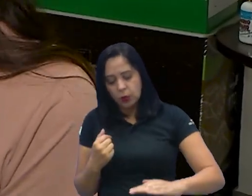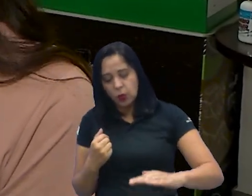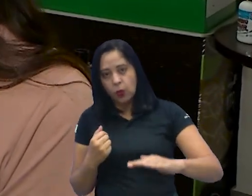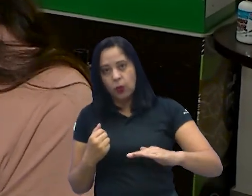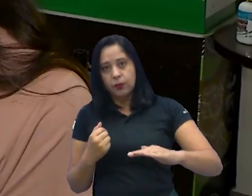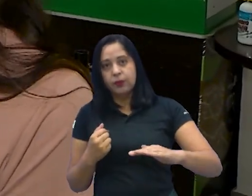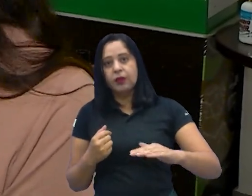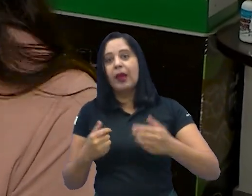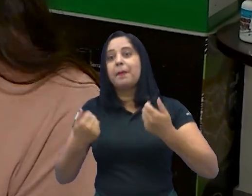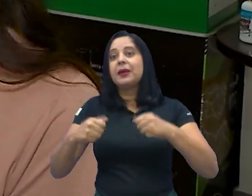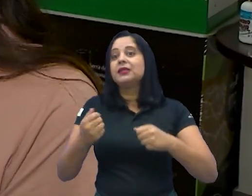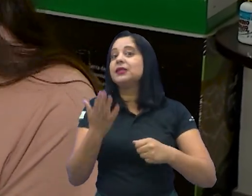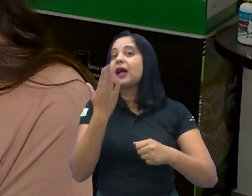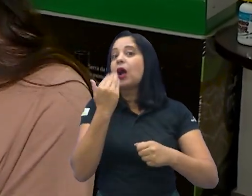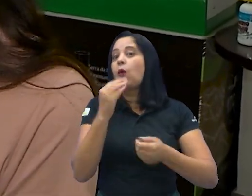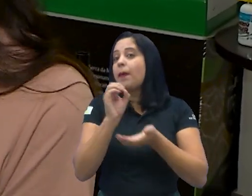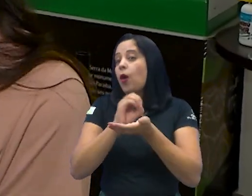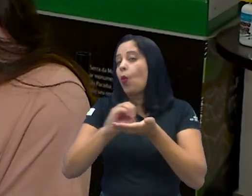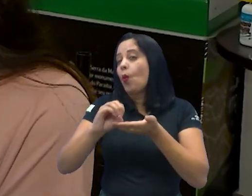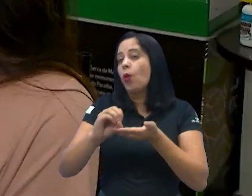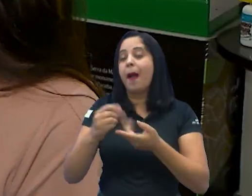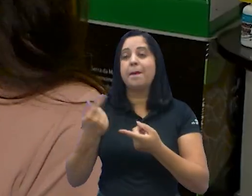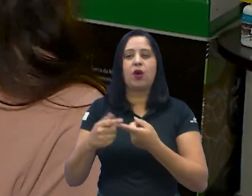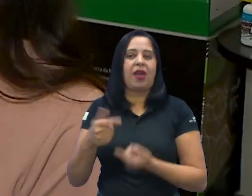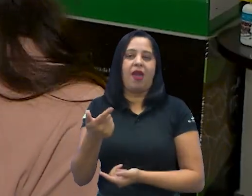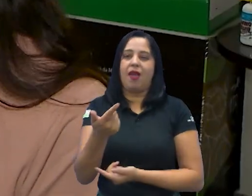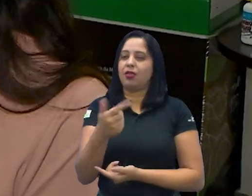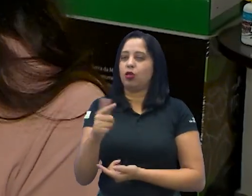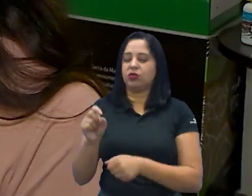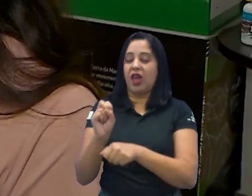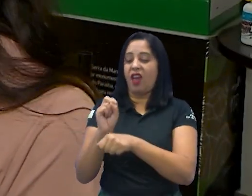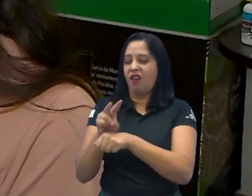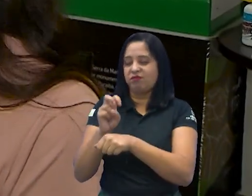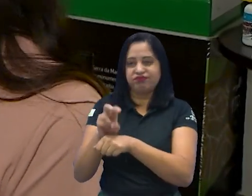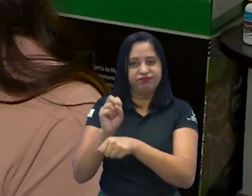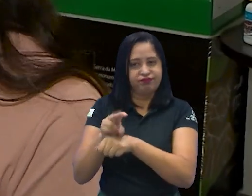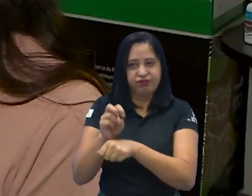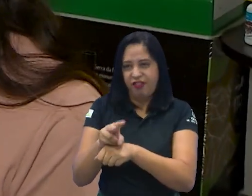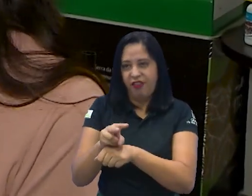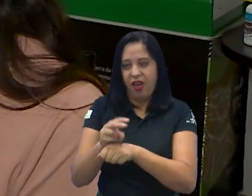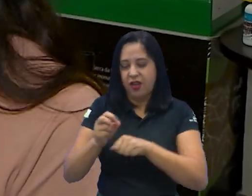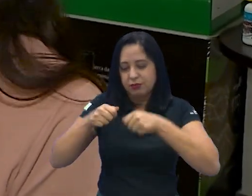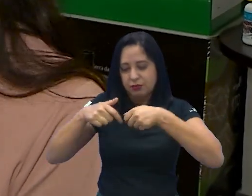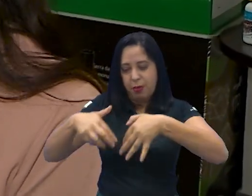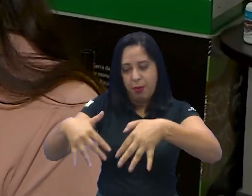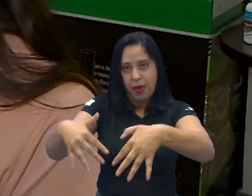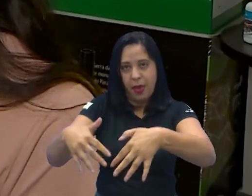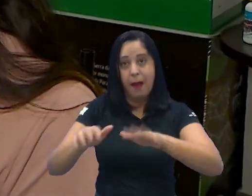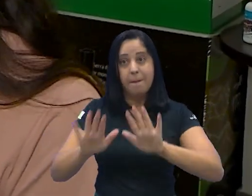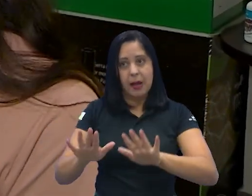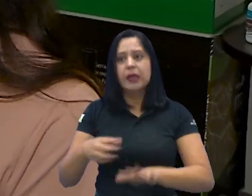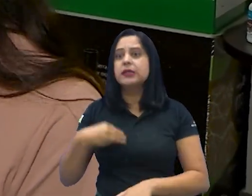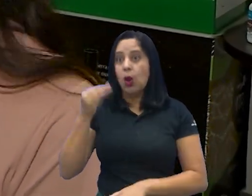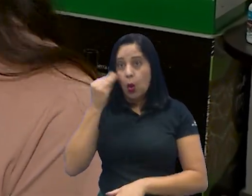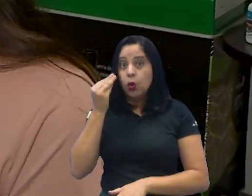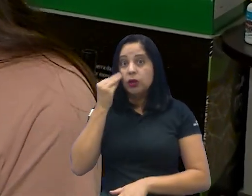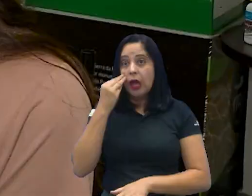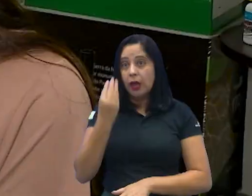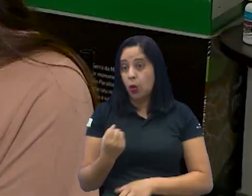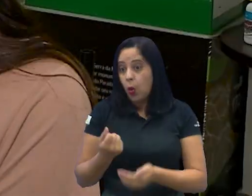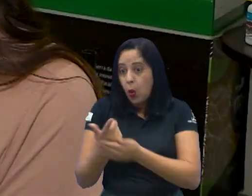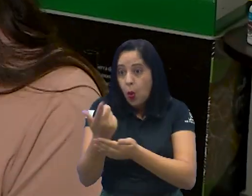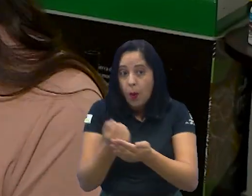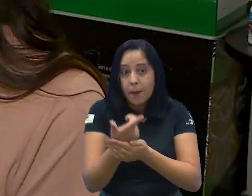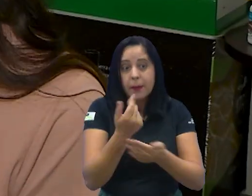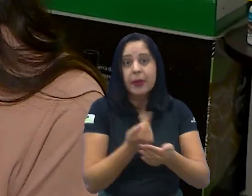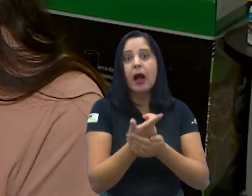estar consumindo esses alimentos que não tem agrotóxico. Então eu tento, não é sempre, mas sempre que eu posso, comprar alimentos